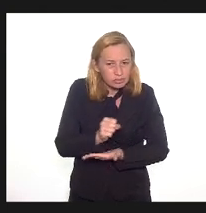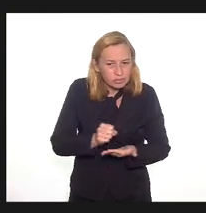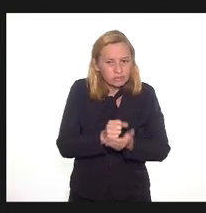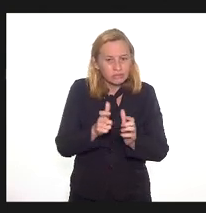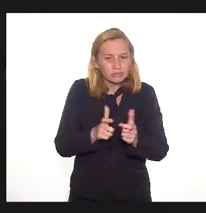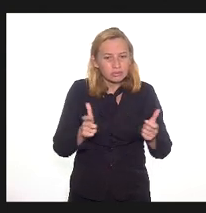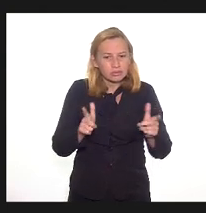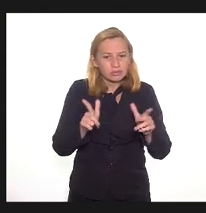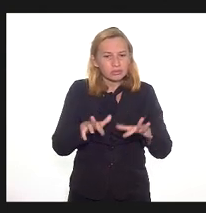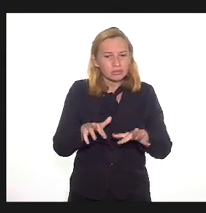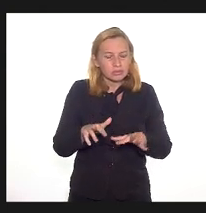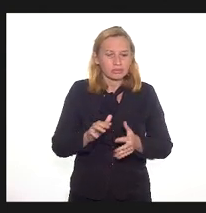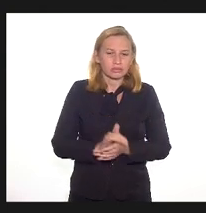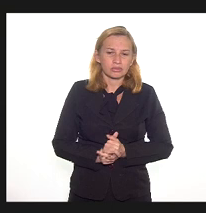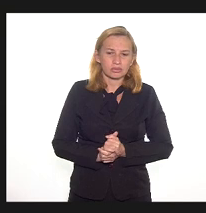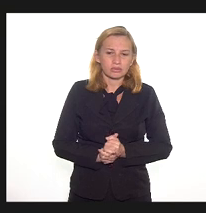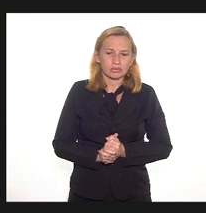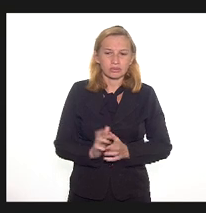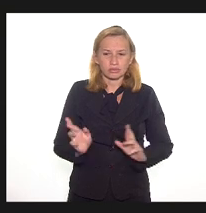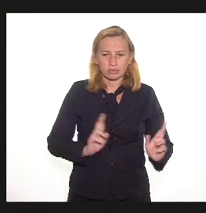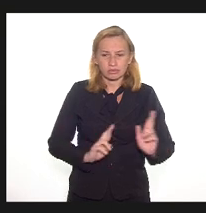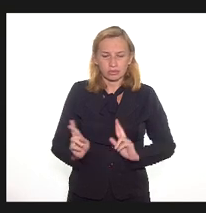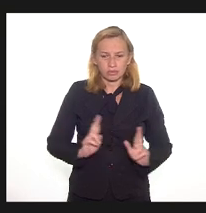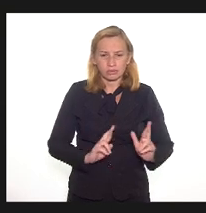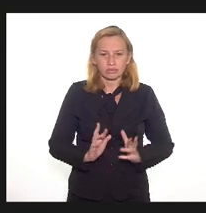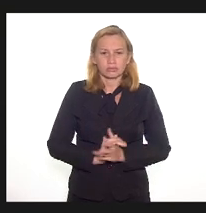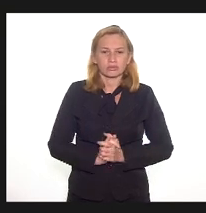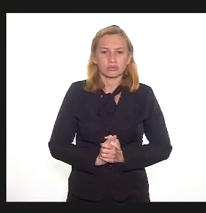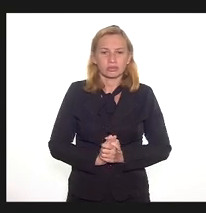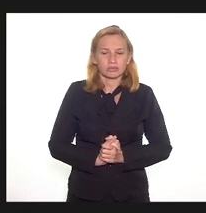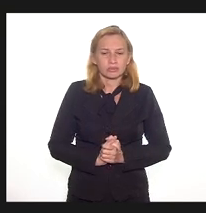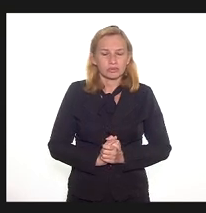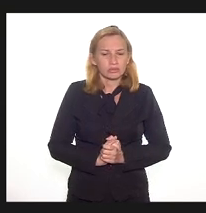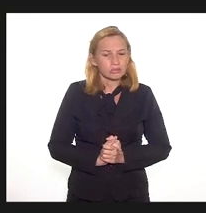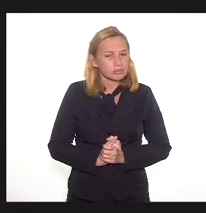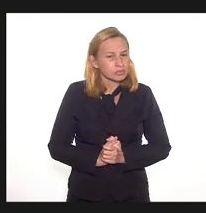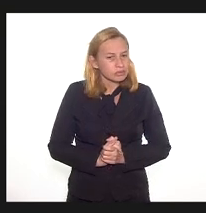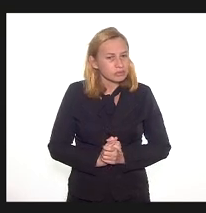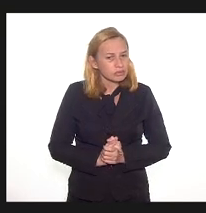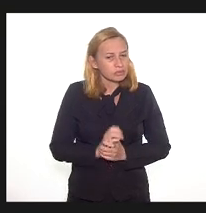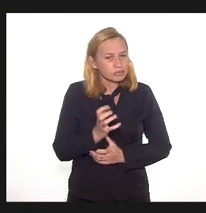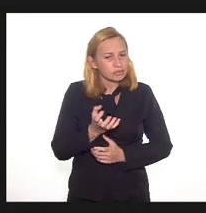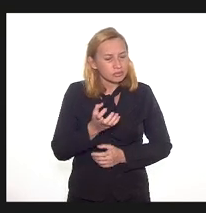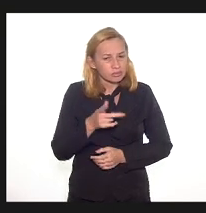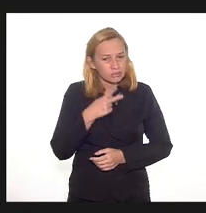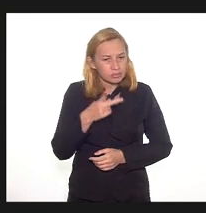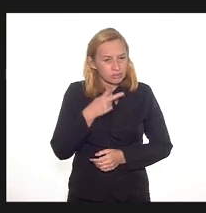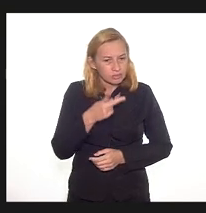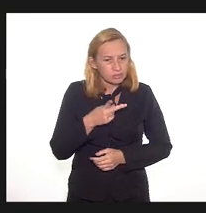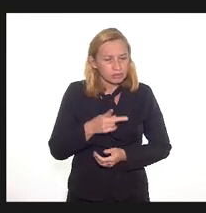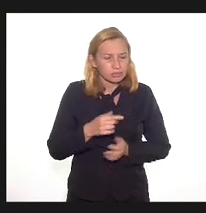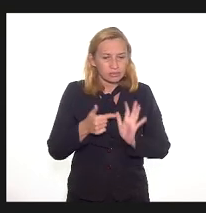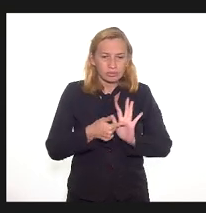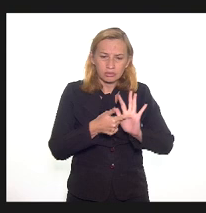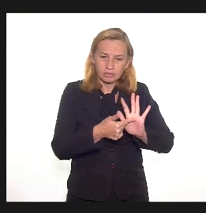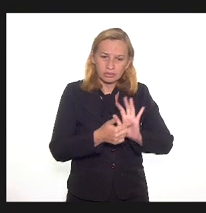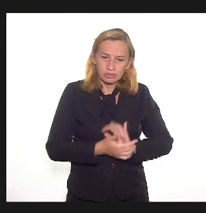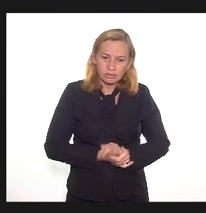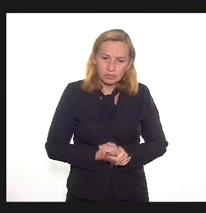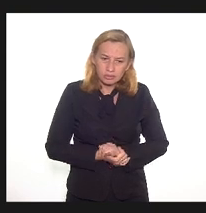grande diferença entre elas com relação à operação. E aí eu trago aqui para mostrar